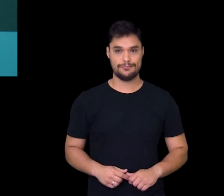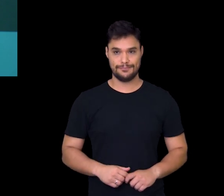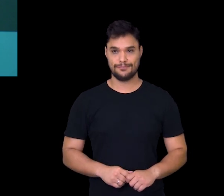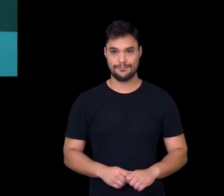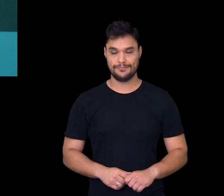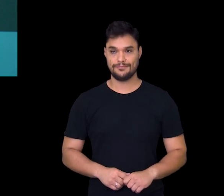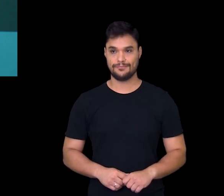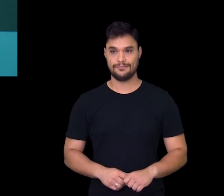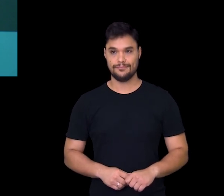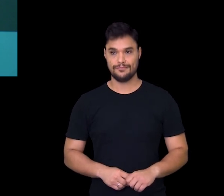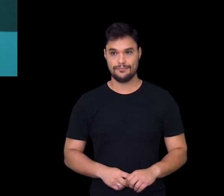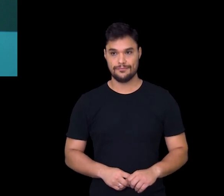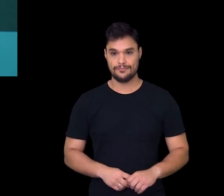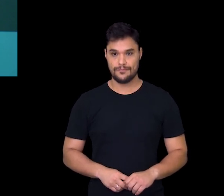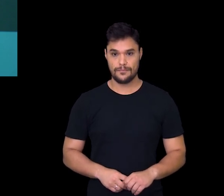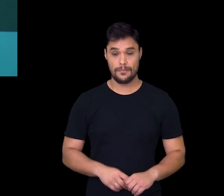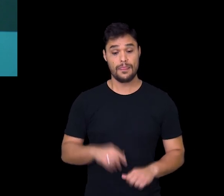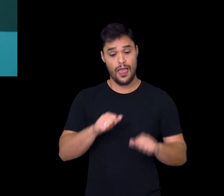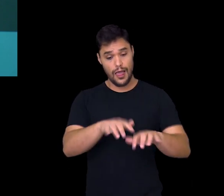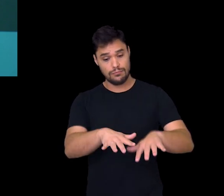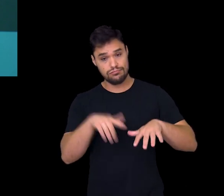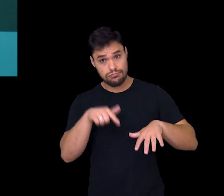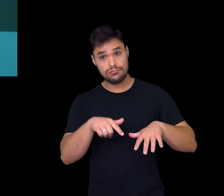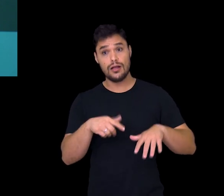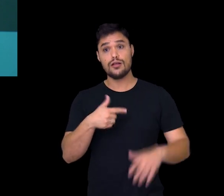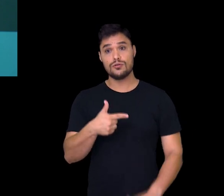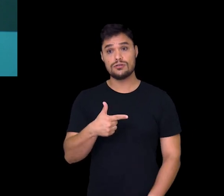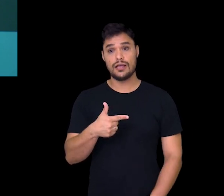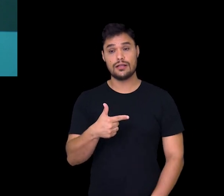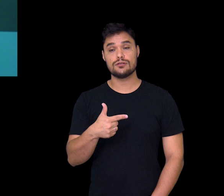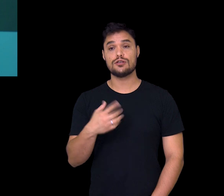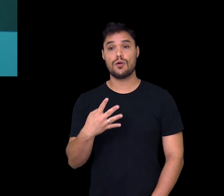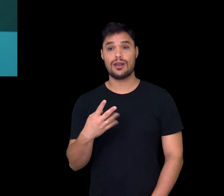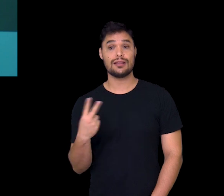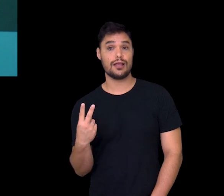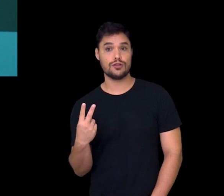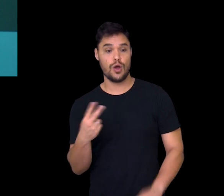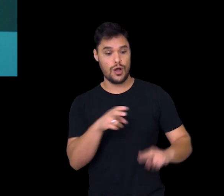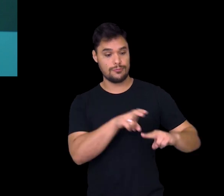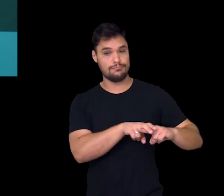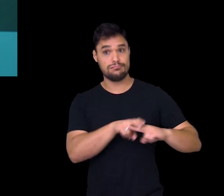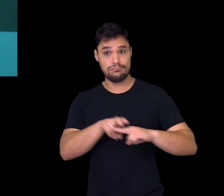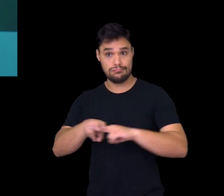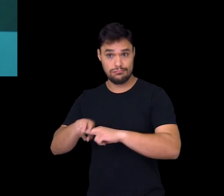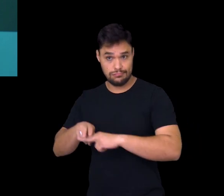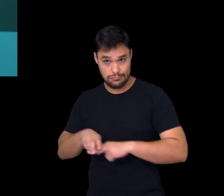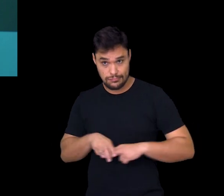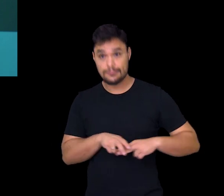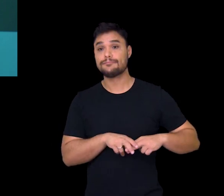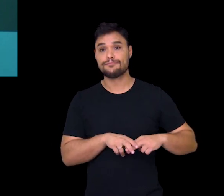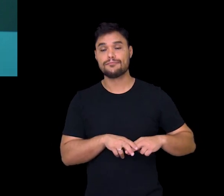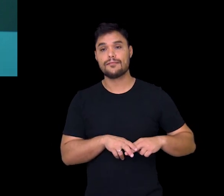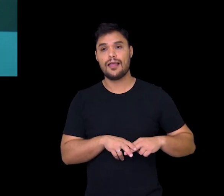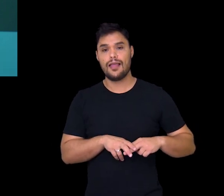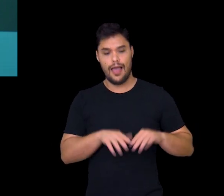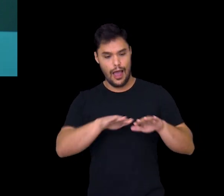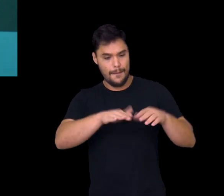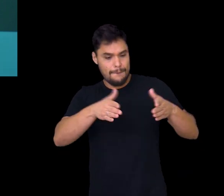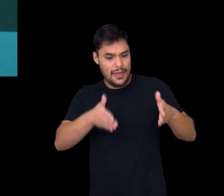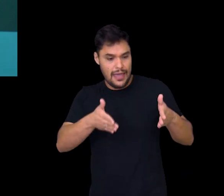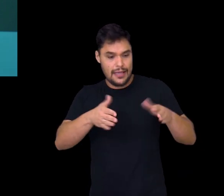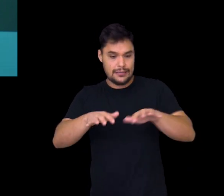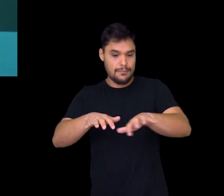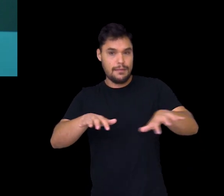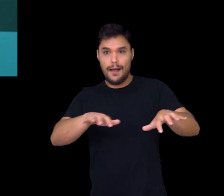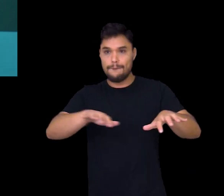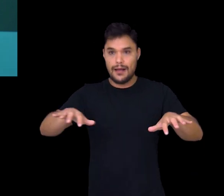Primeiramente, ele tinha 242 lugares, menos de 250 lugares. Então, as mesas eram bem afastadas e a